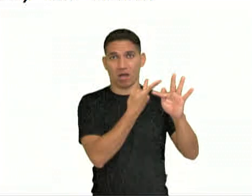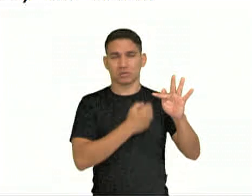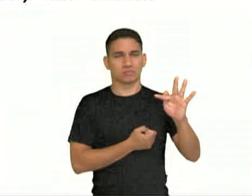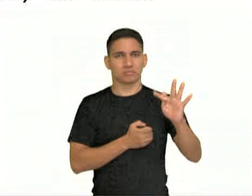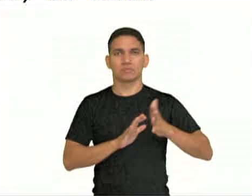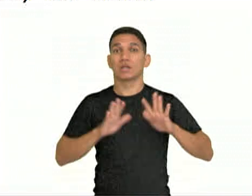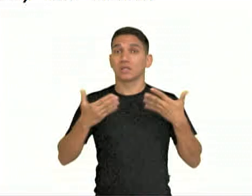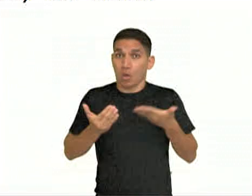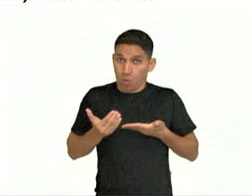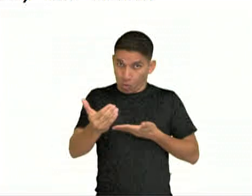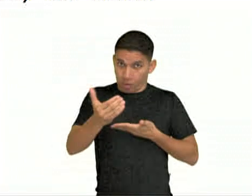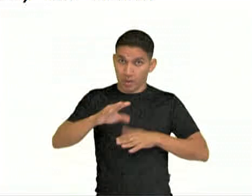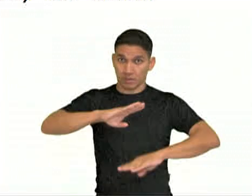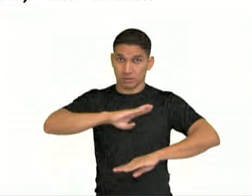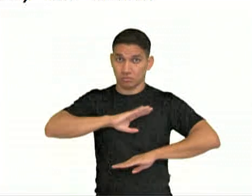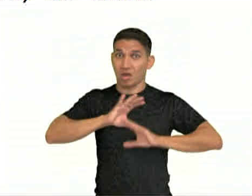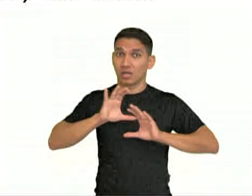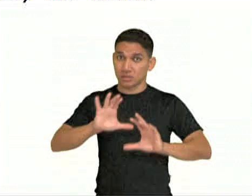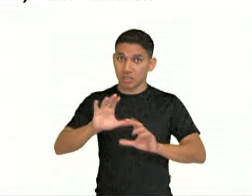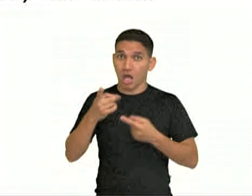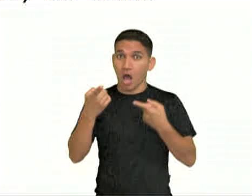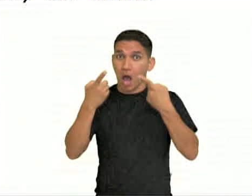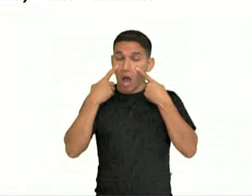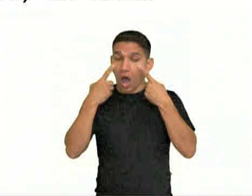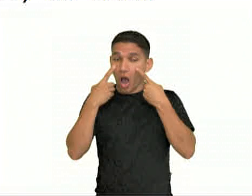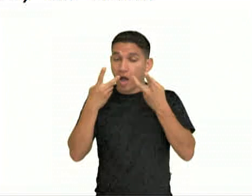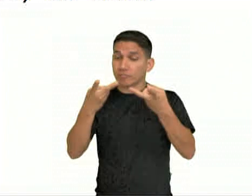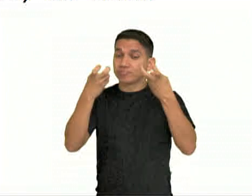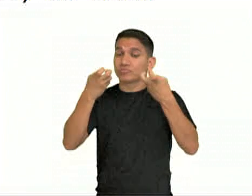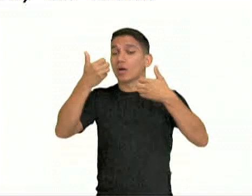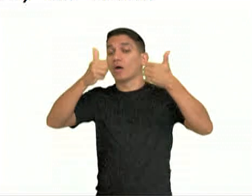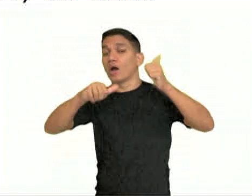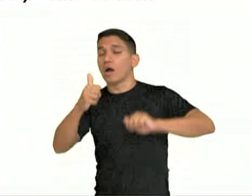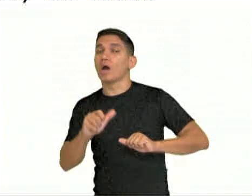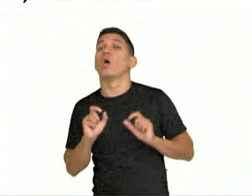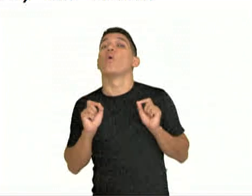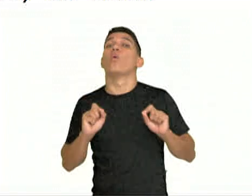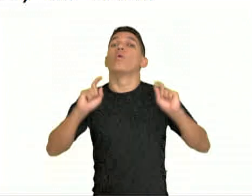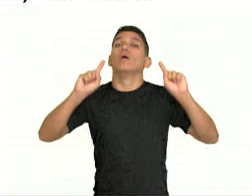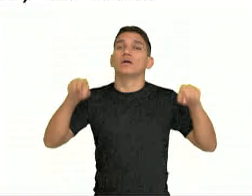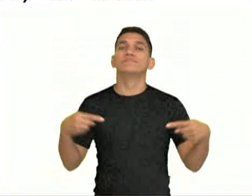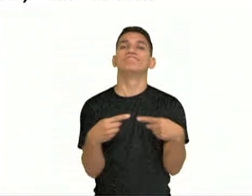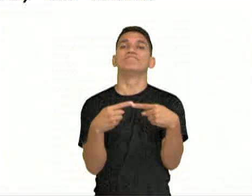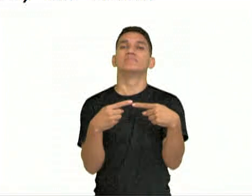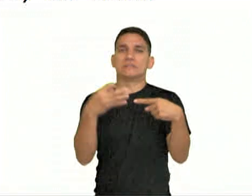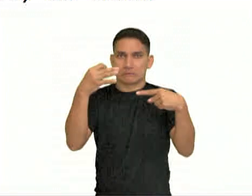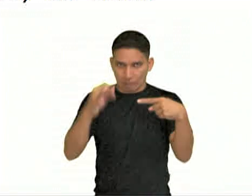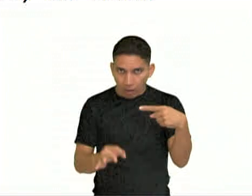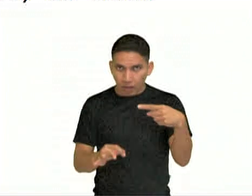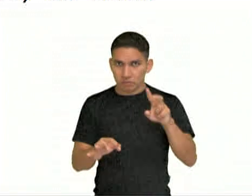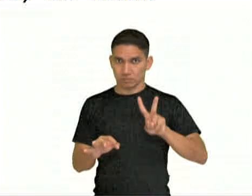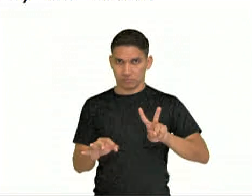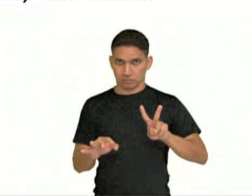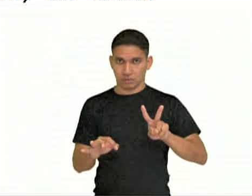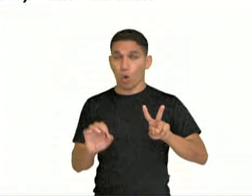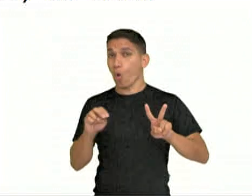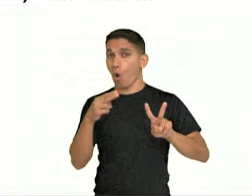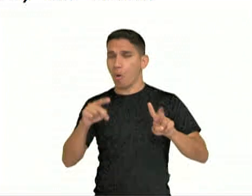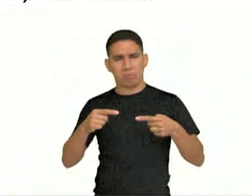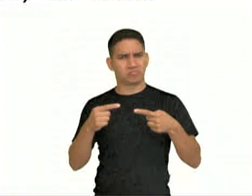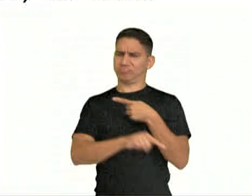dessa situação, você veja, analisa as proposições e veja quais delas são verdadeiras e quais delas são